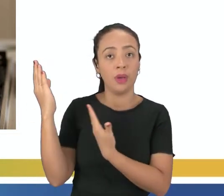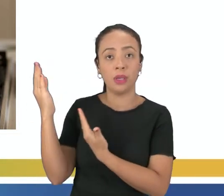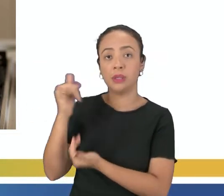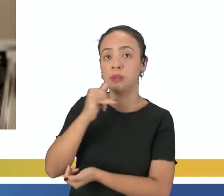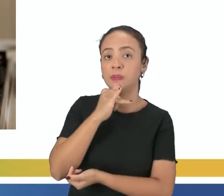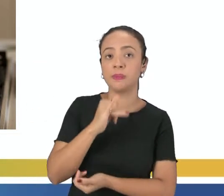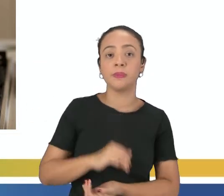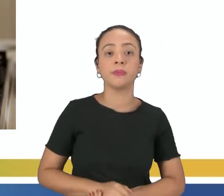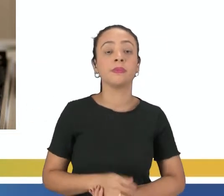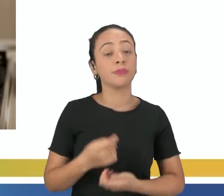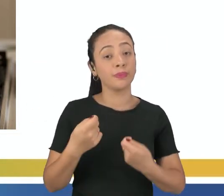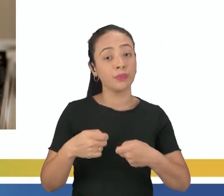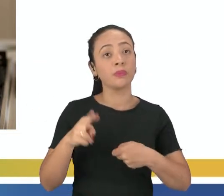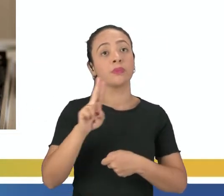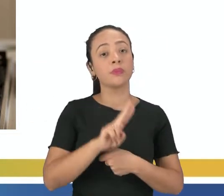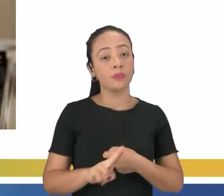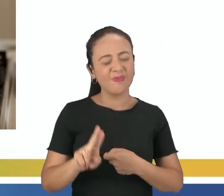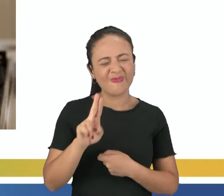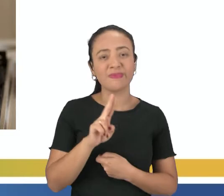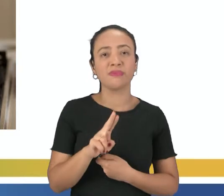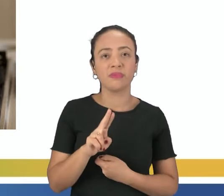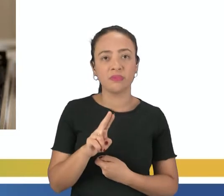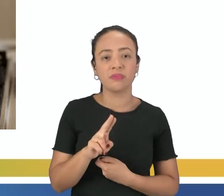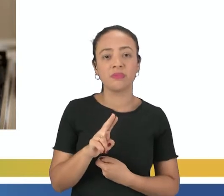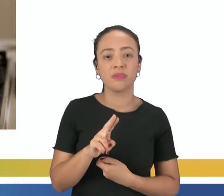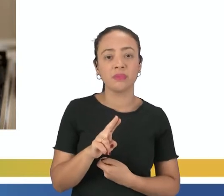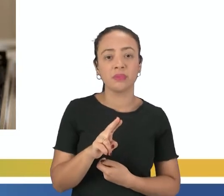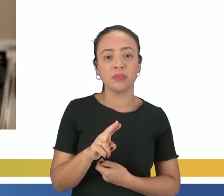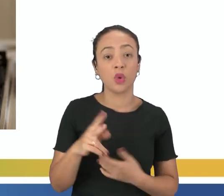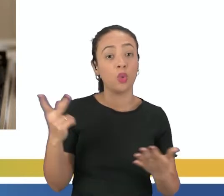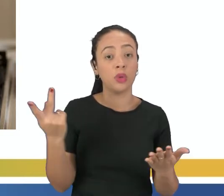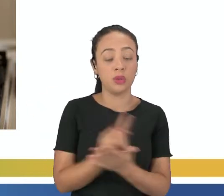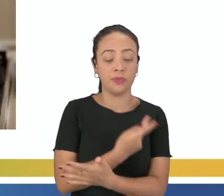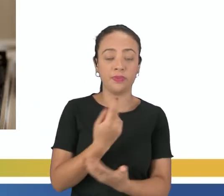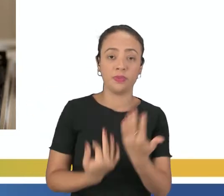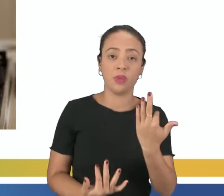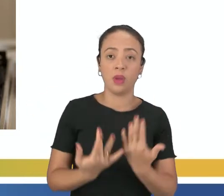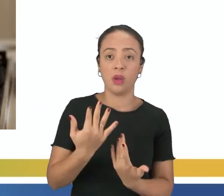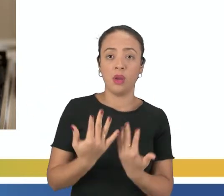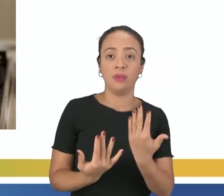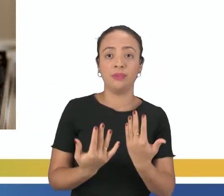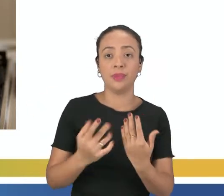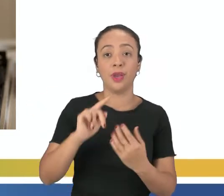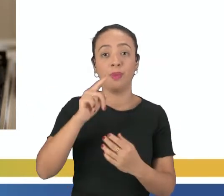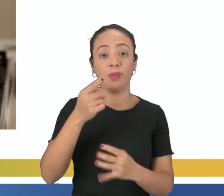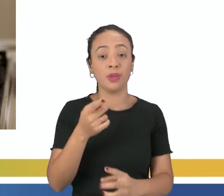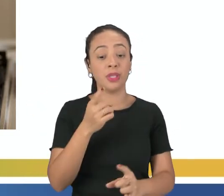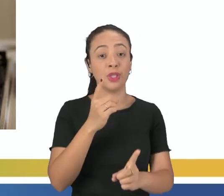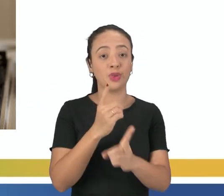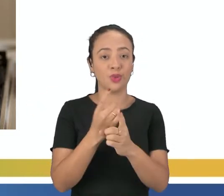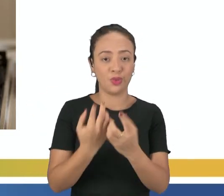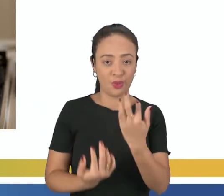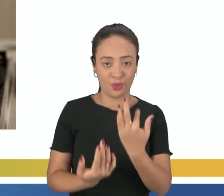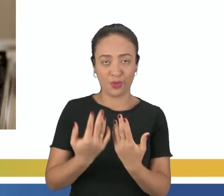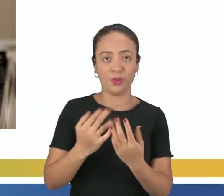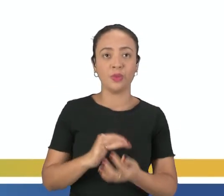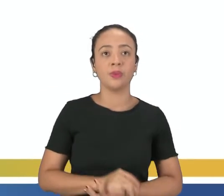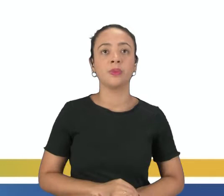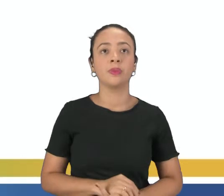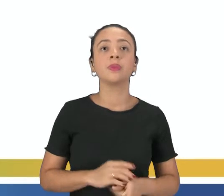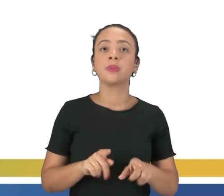foi necessário, né, a utilização da reação de combustão através da descoberta do fogo,